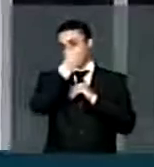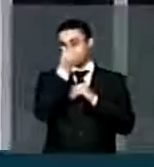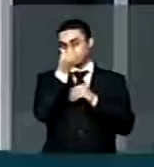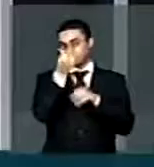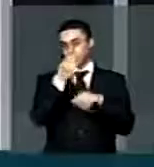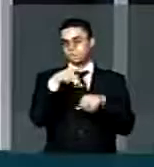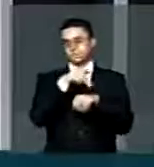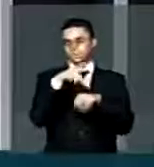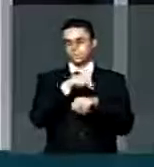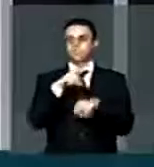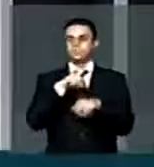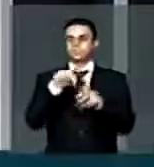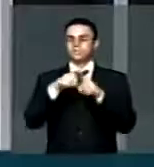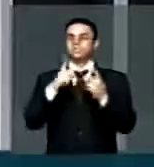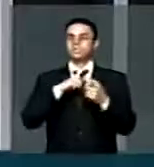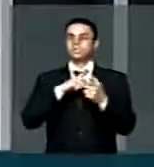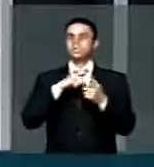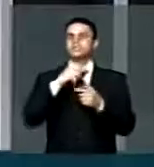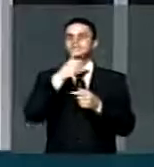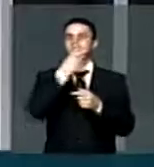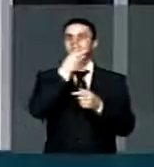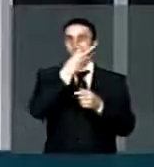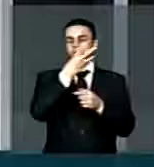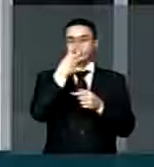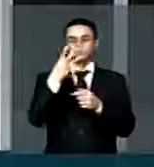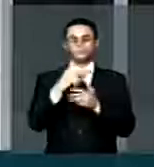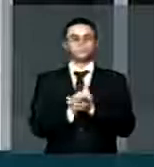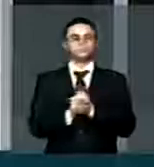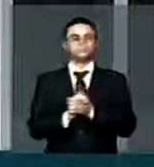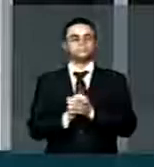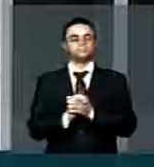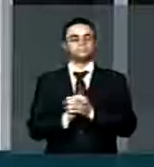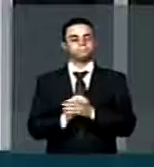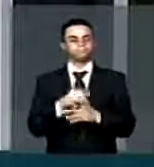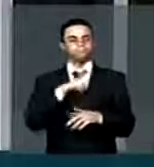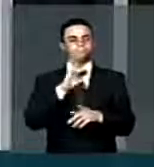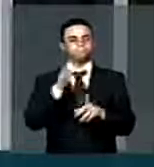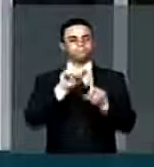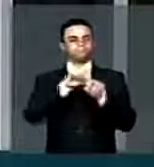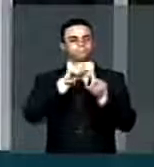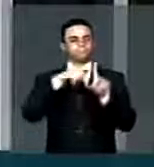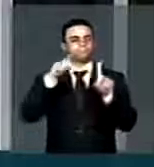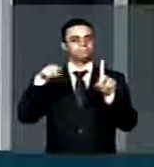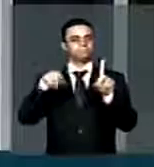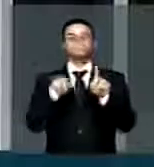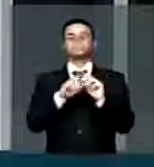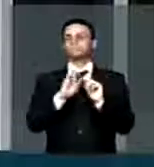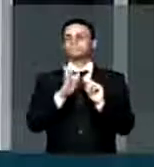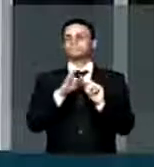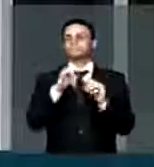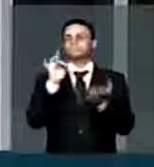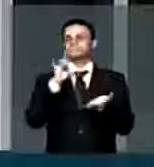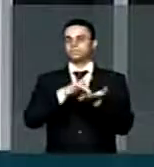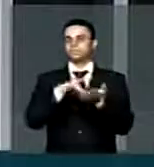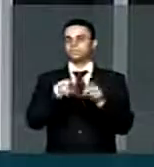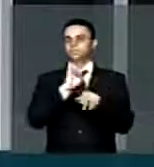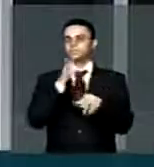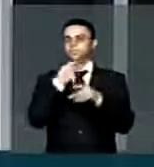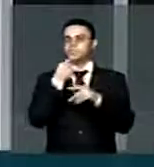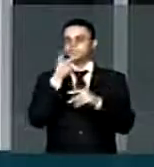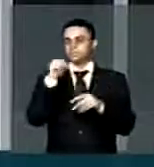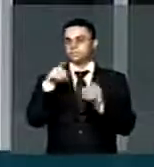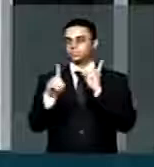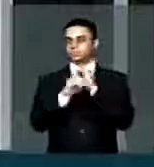da América Latina e do Caribe. Segundo dados oficiais e destacados no encontro,